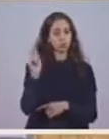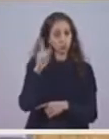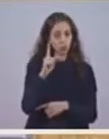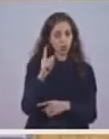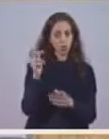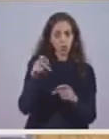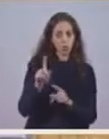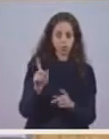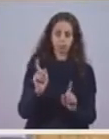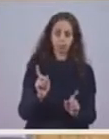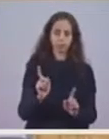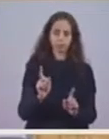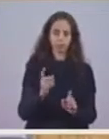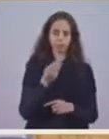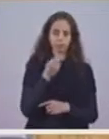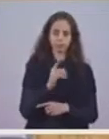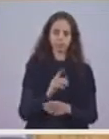deixa de brilhar.